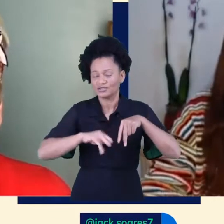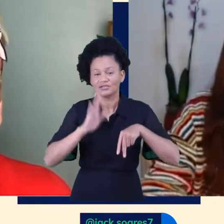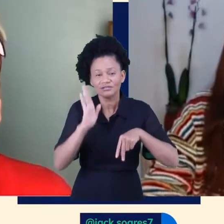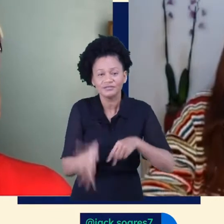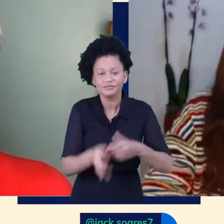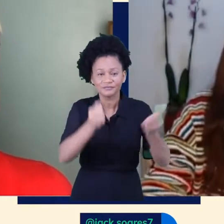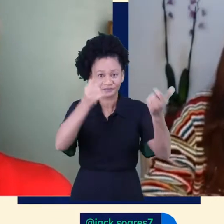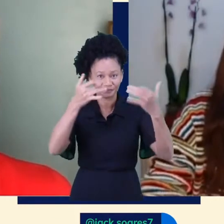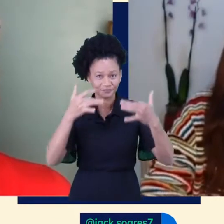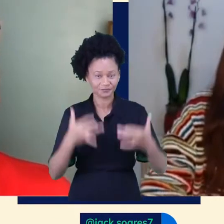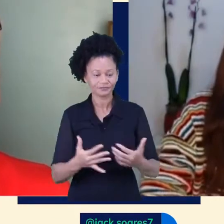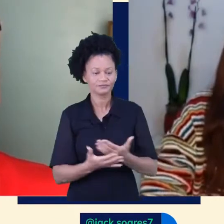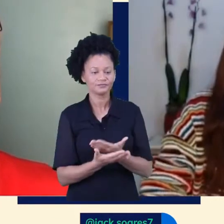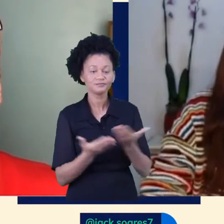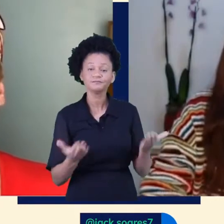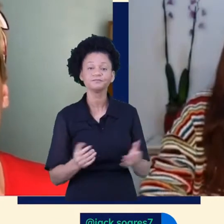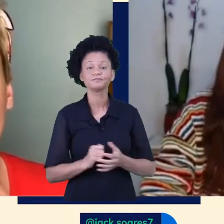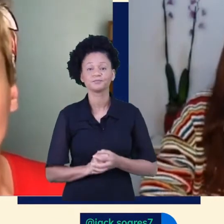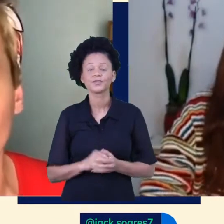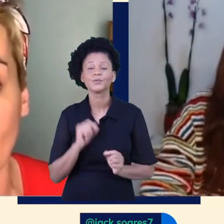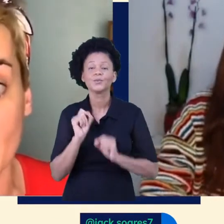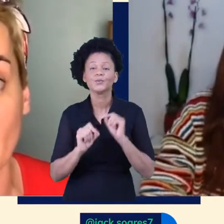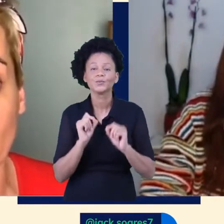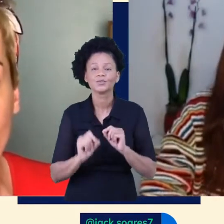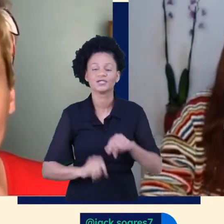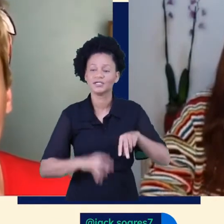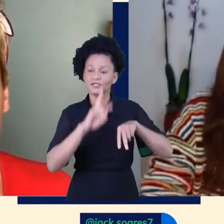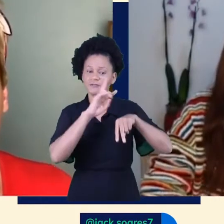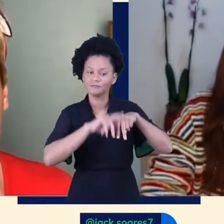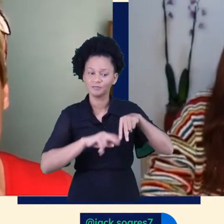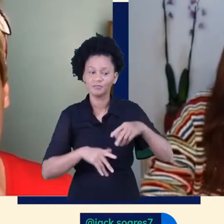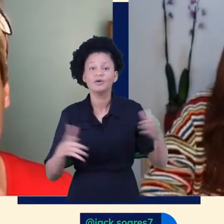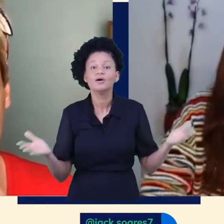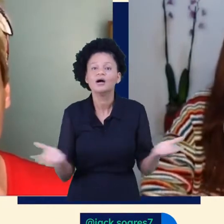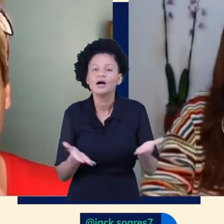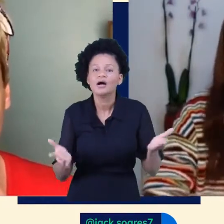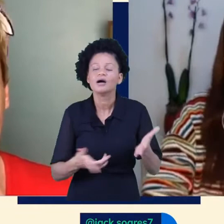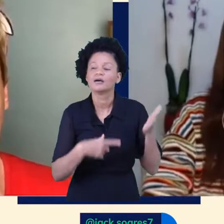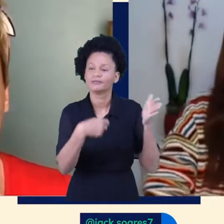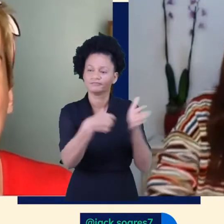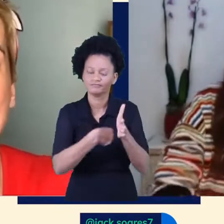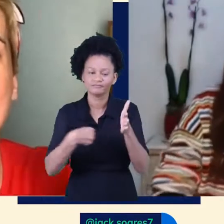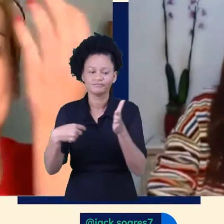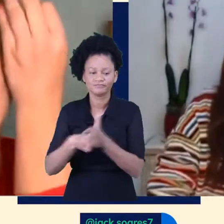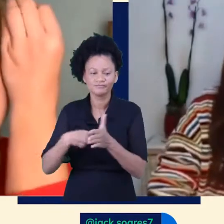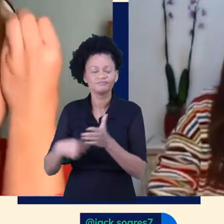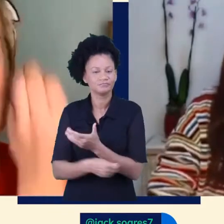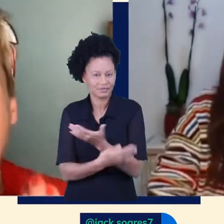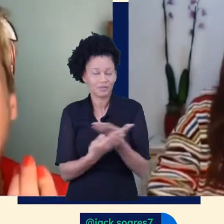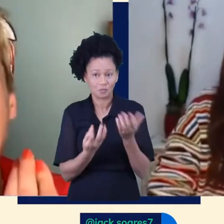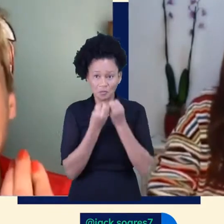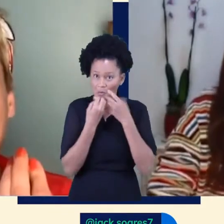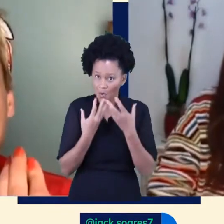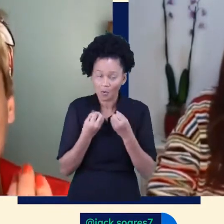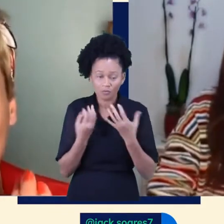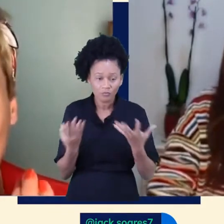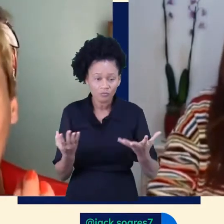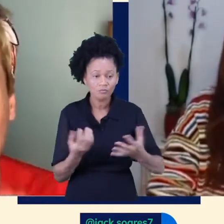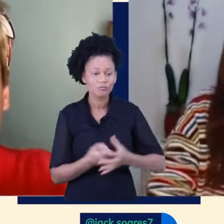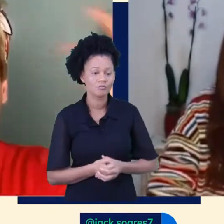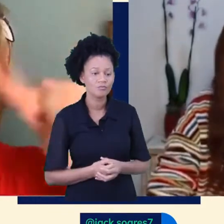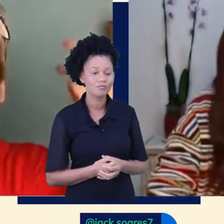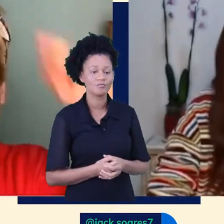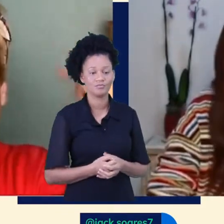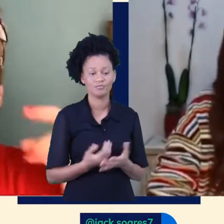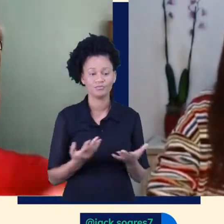sobre o que é gênero. Queria ir agora para as perguntas, porque chegaram umas perguntas muito boas Vamos por lá. e-mail. E nós temos Legal. 10